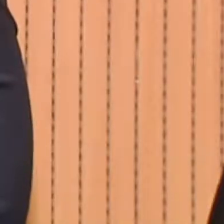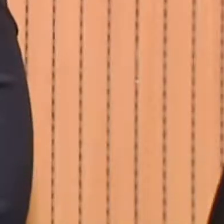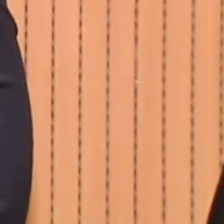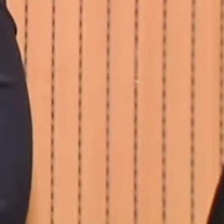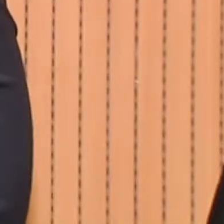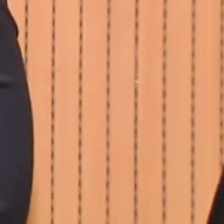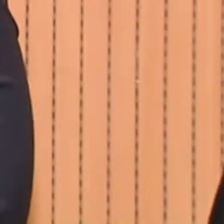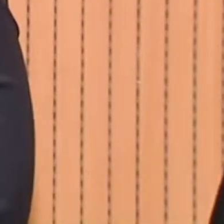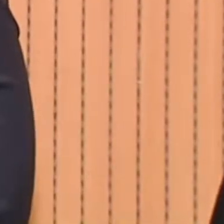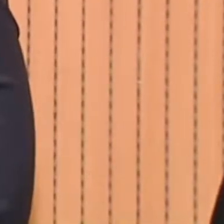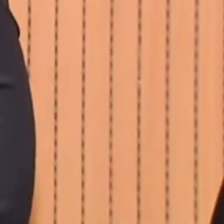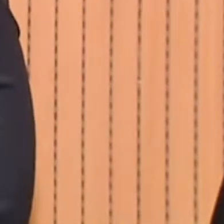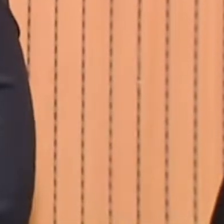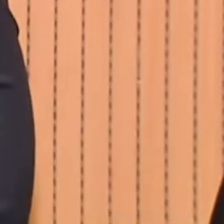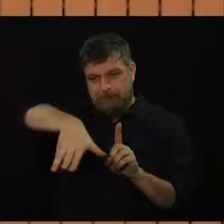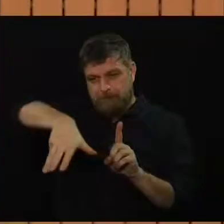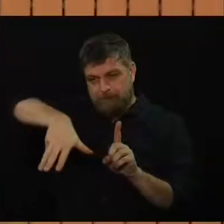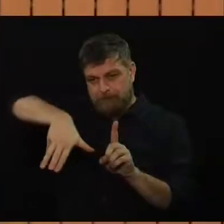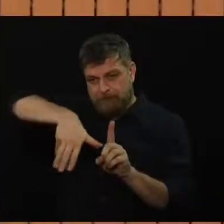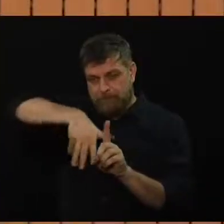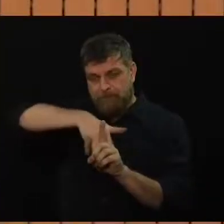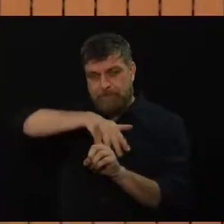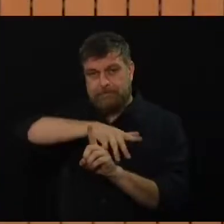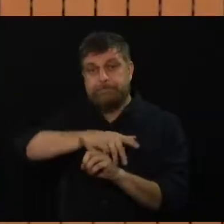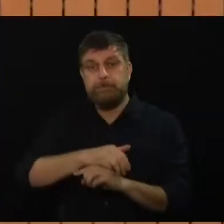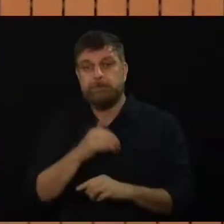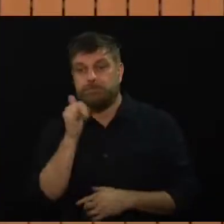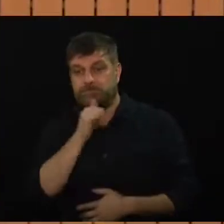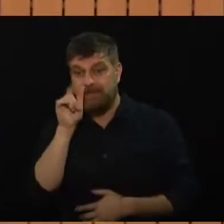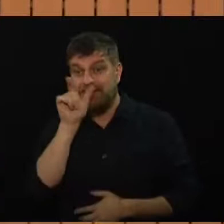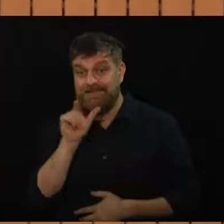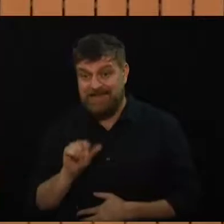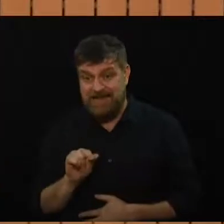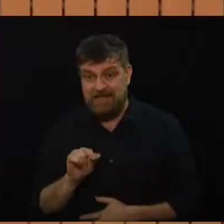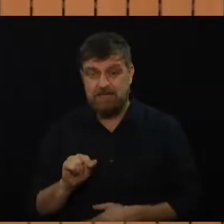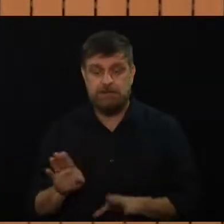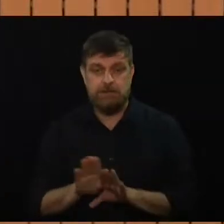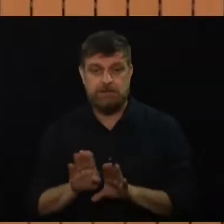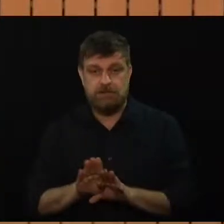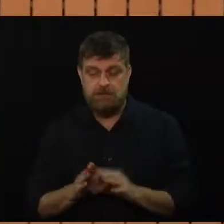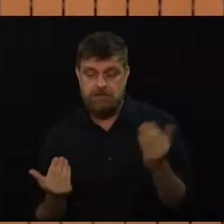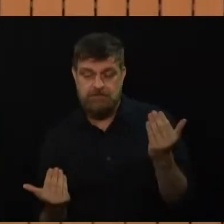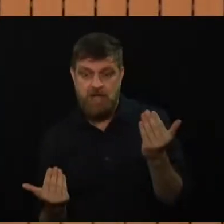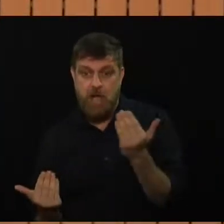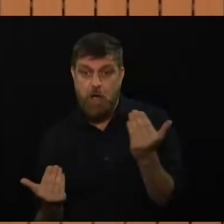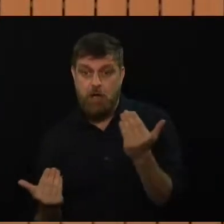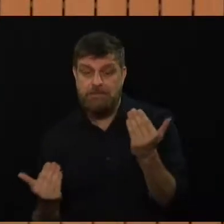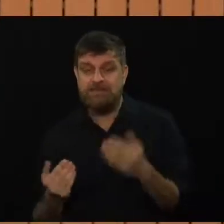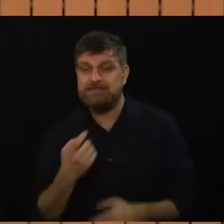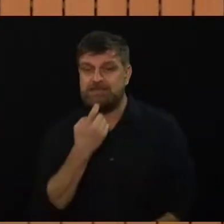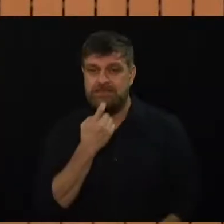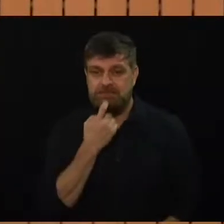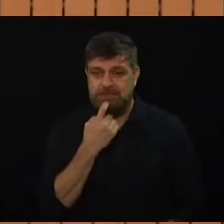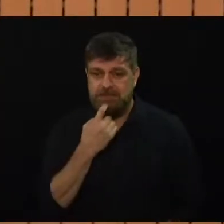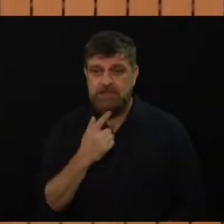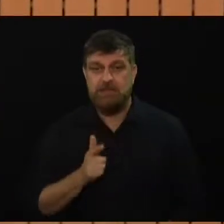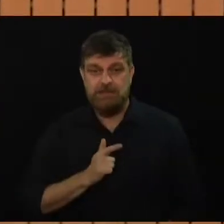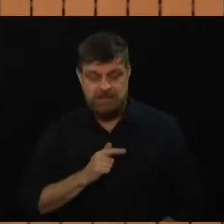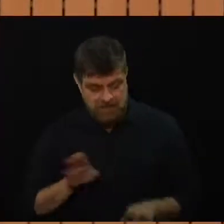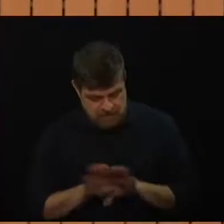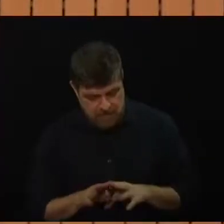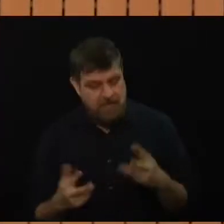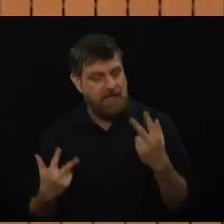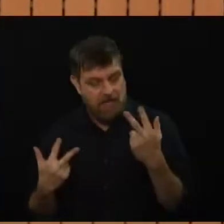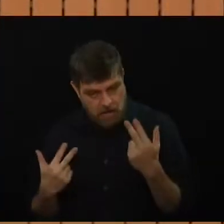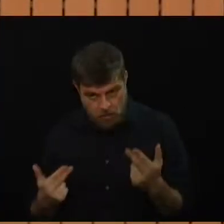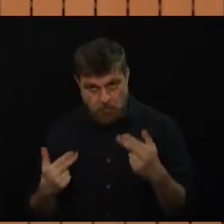e objetiva dos motivos. Por isso, ajuizou ação popular para anular o decreto que reajustou o valor